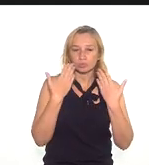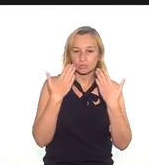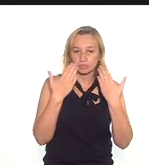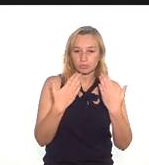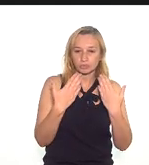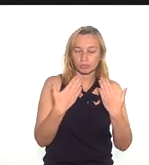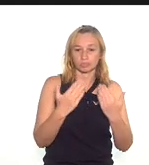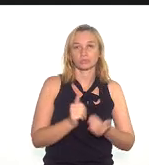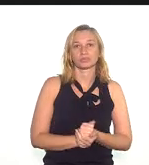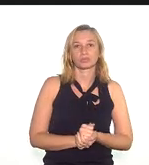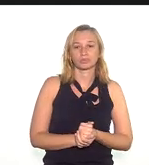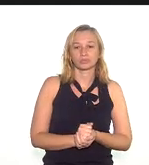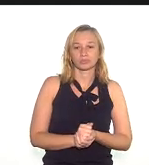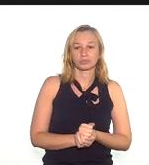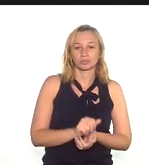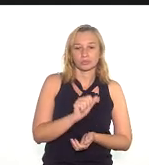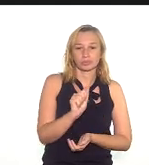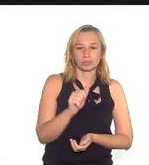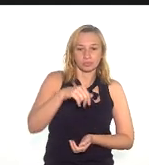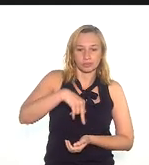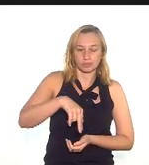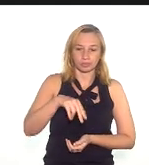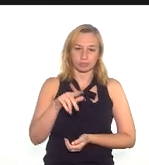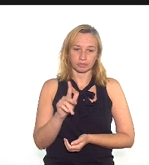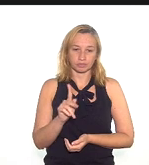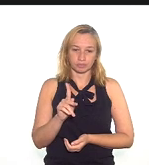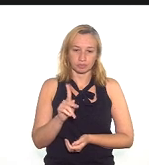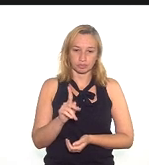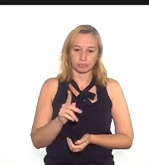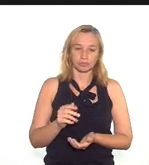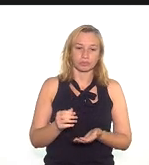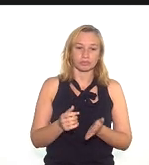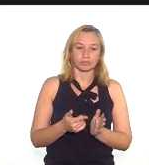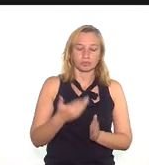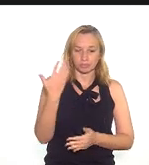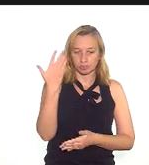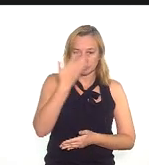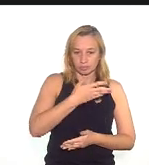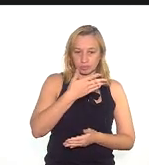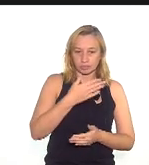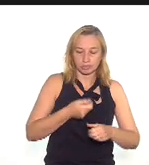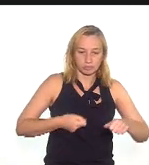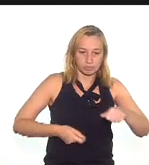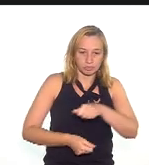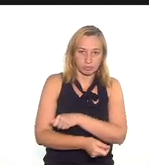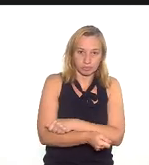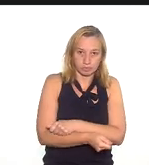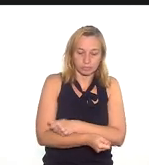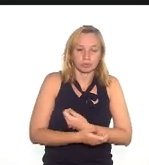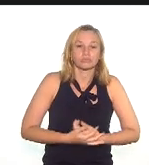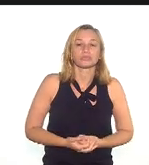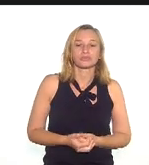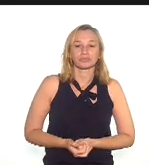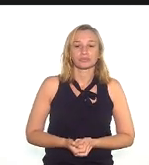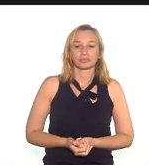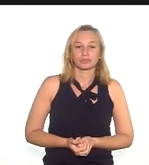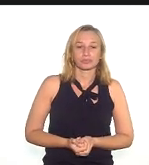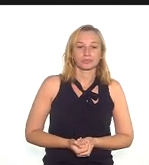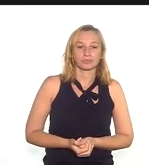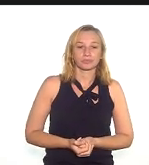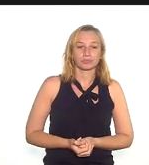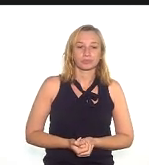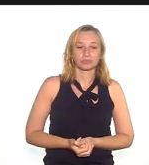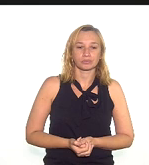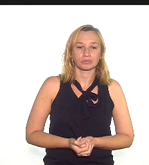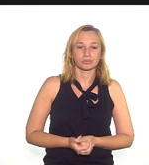apresentação para a ANP das comprovações desses investimentos. Então, aqui, essa